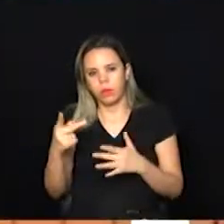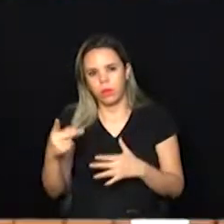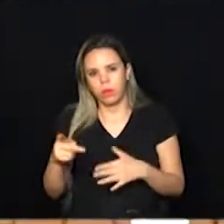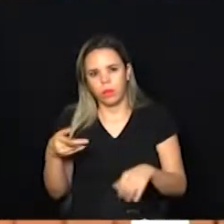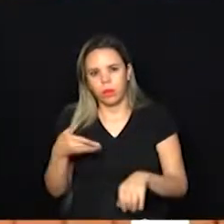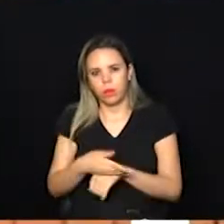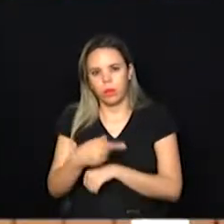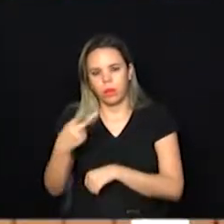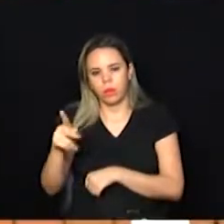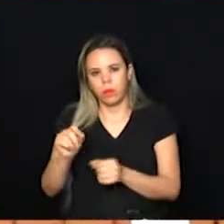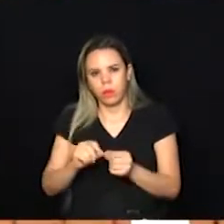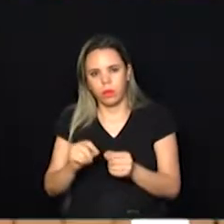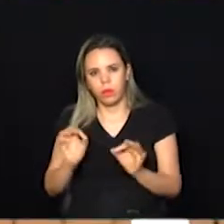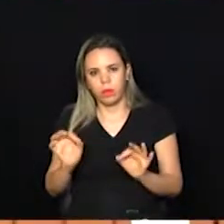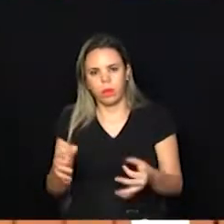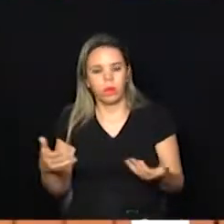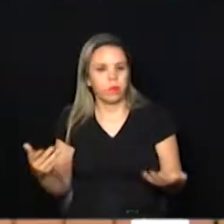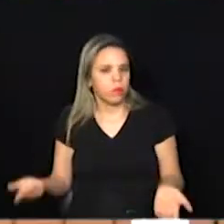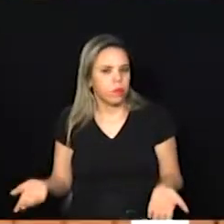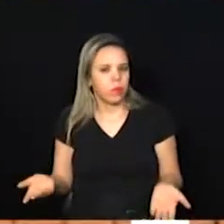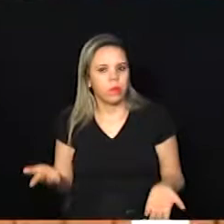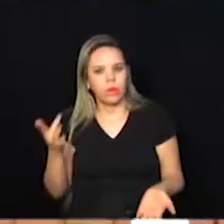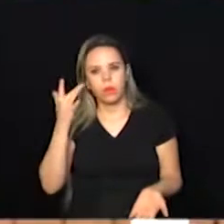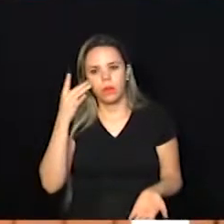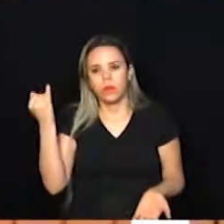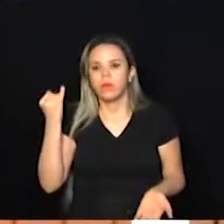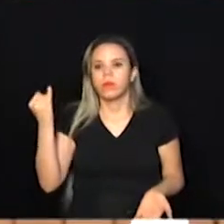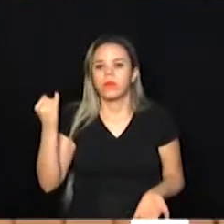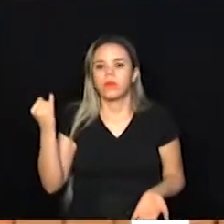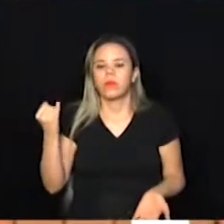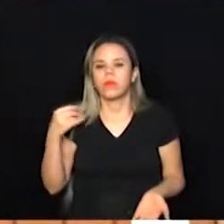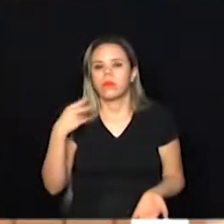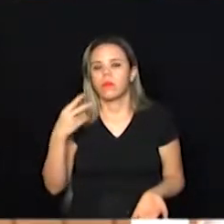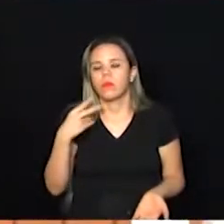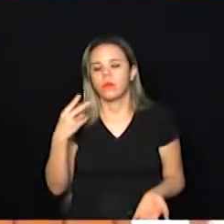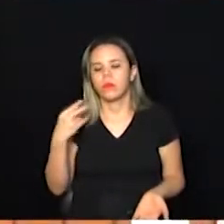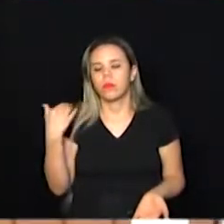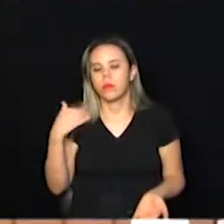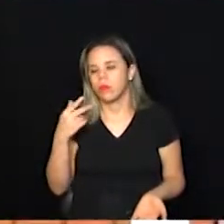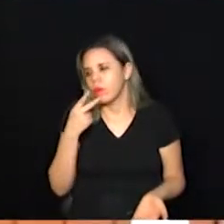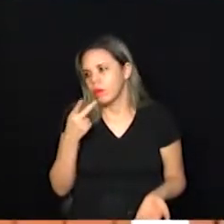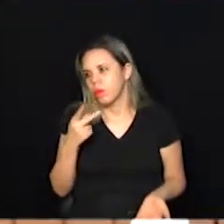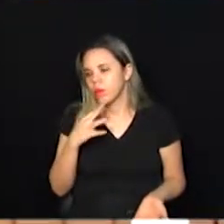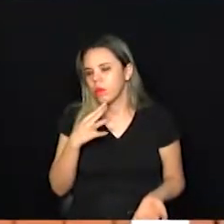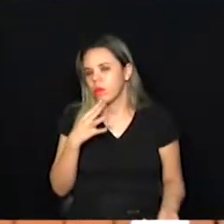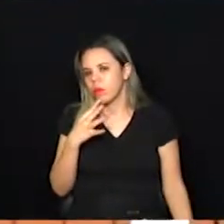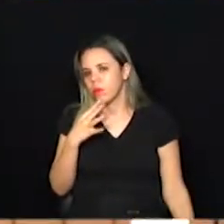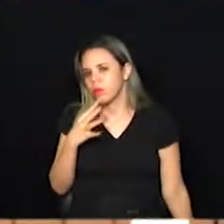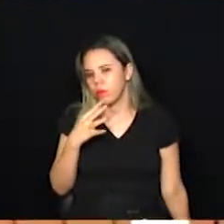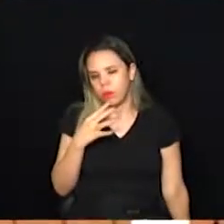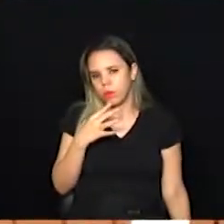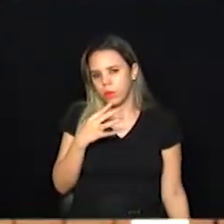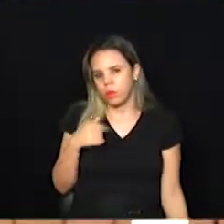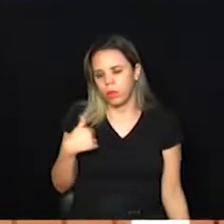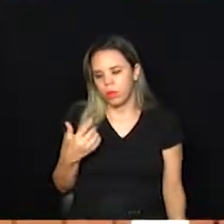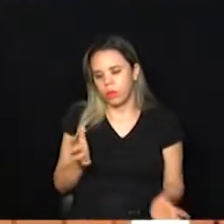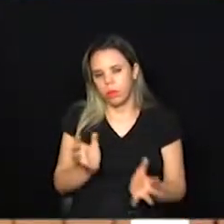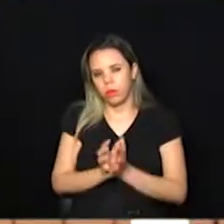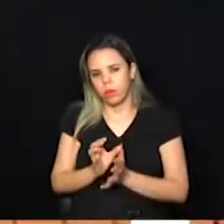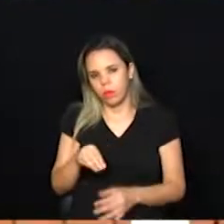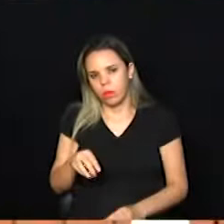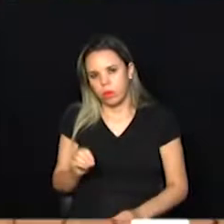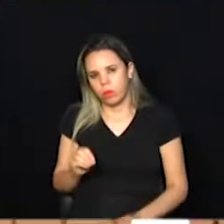visita lá para vocês, com certeza, mas eu acho também importante isso que a vereadora Mariana Conte falou, da gente conhecer, enquanto comissão, o